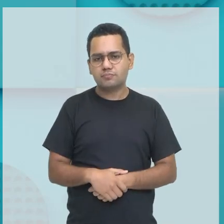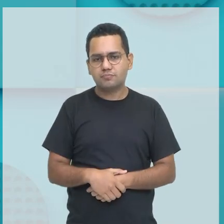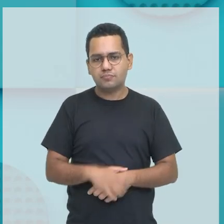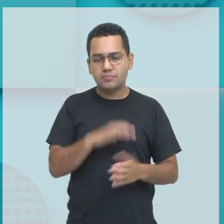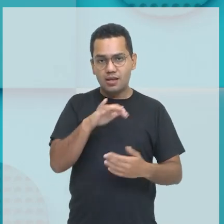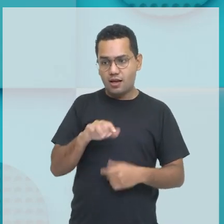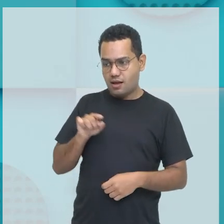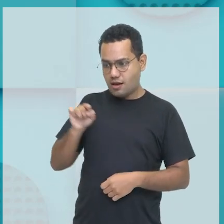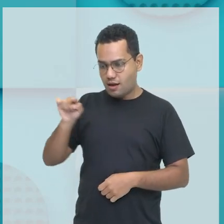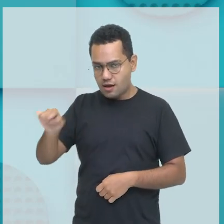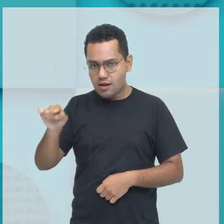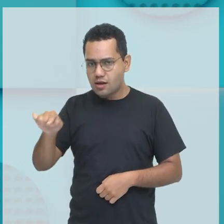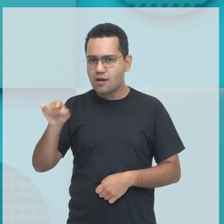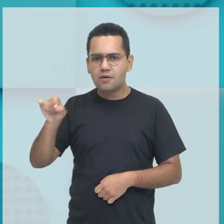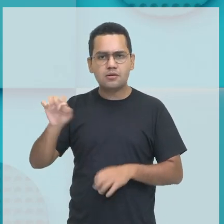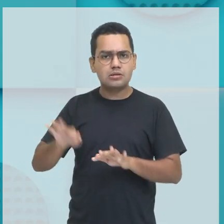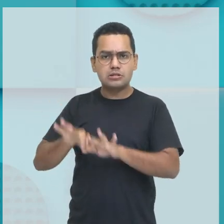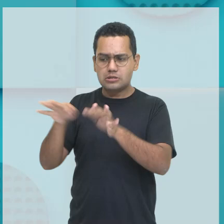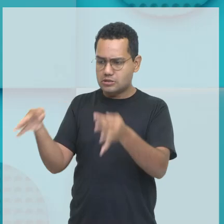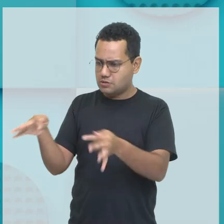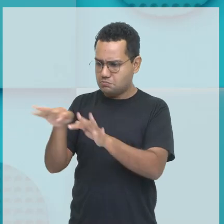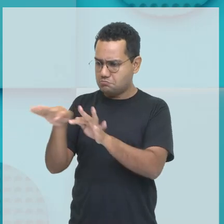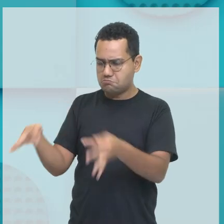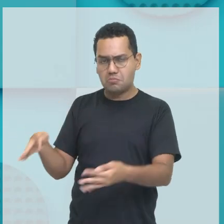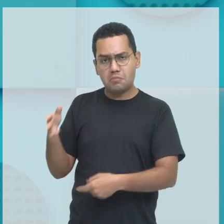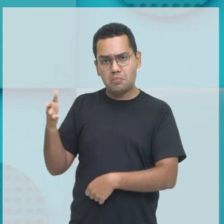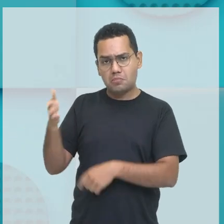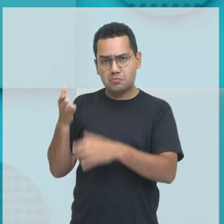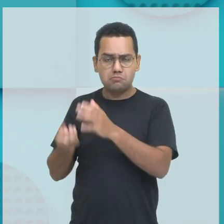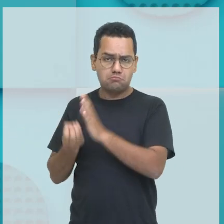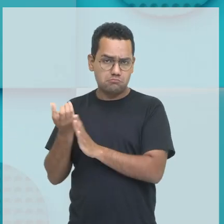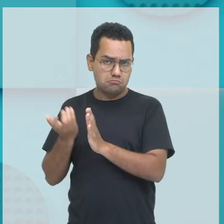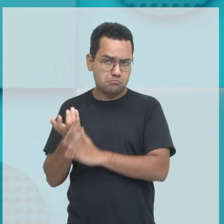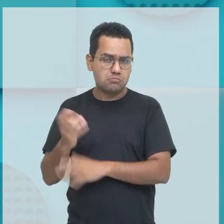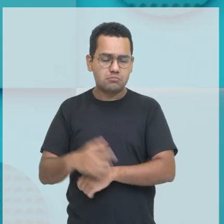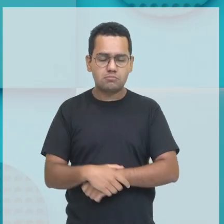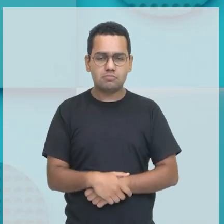São obras muito simples, que não tem